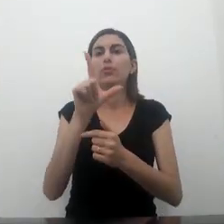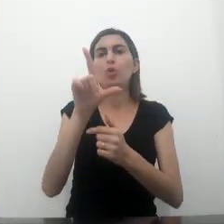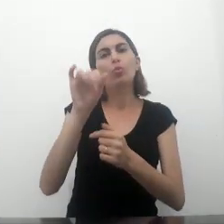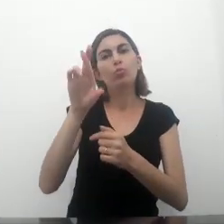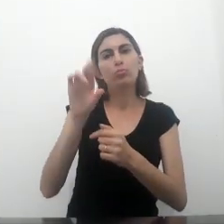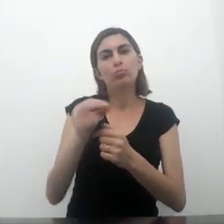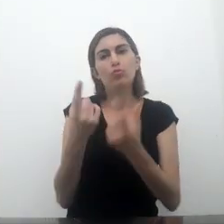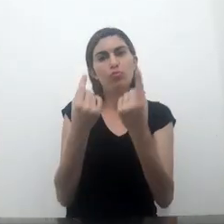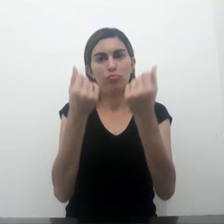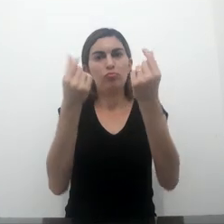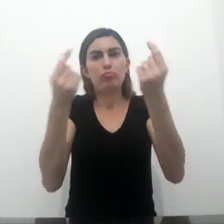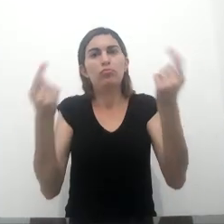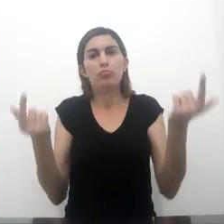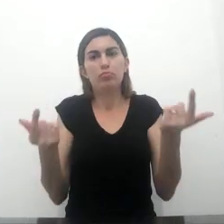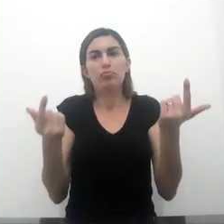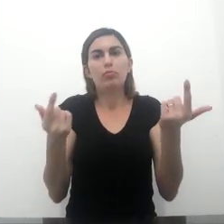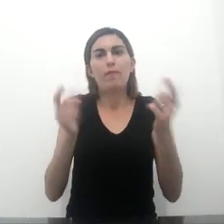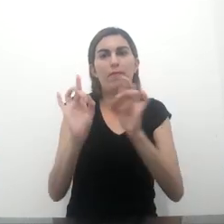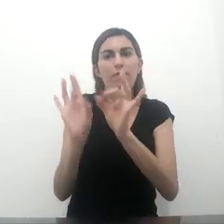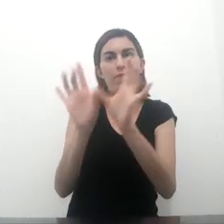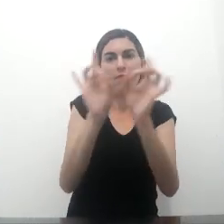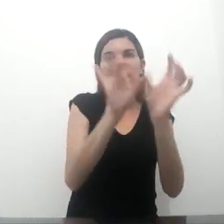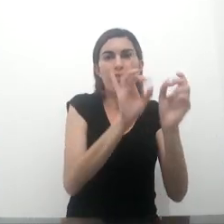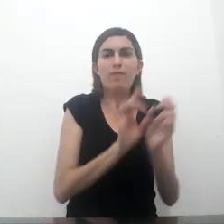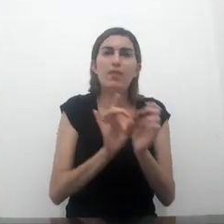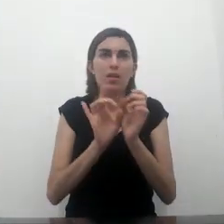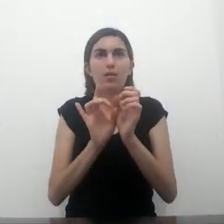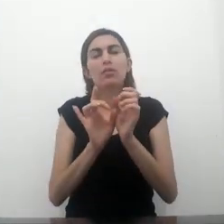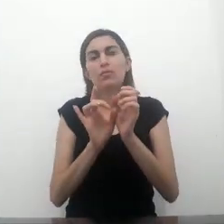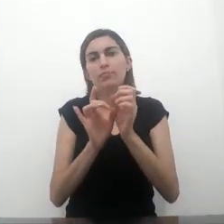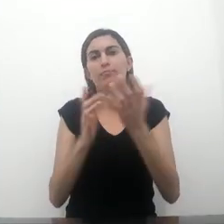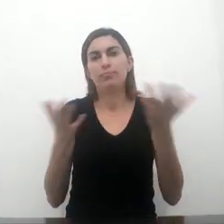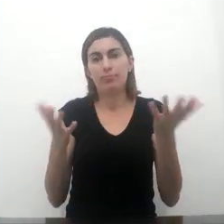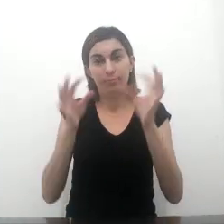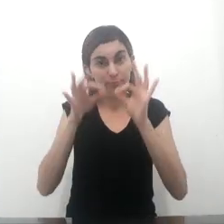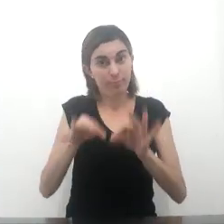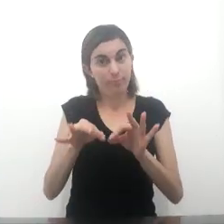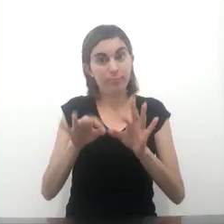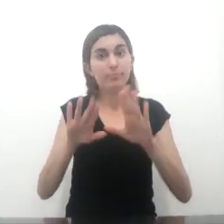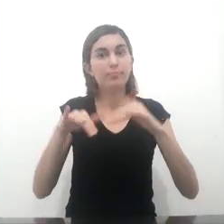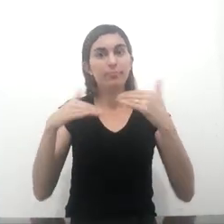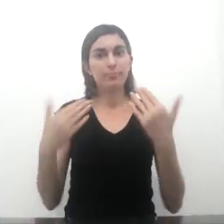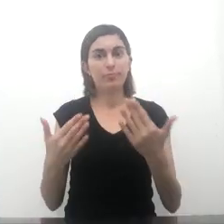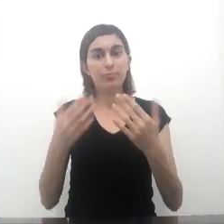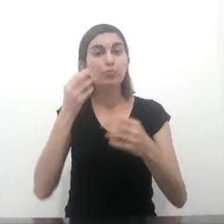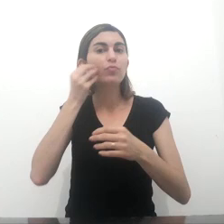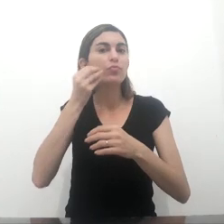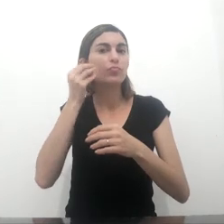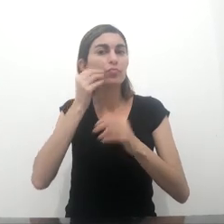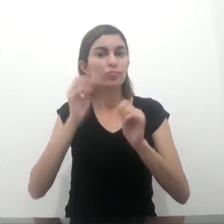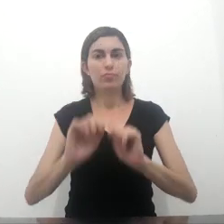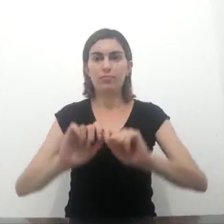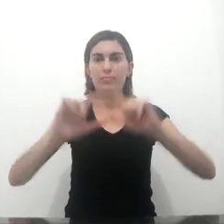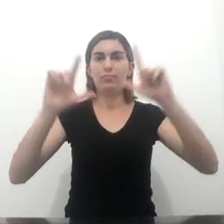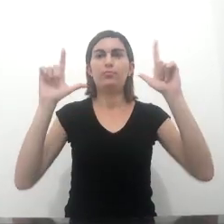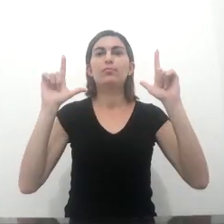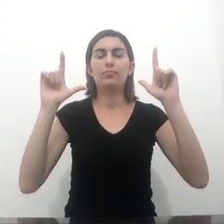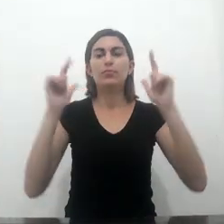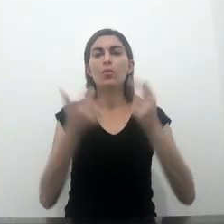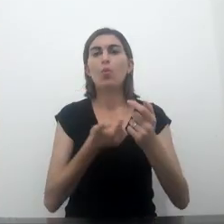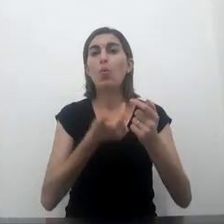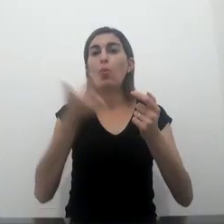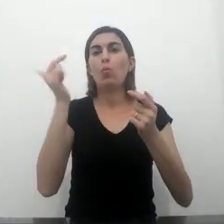Beleza? Então é os custos, é o preço de venda menos os custos, certo? Então, veja aí na tela